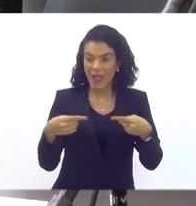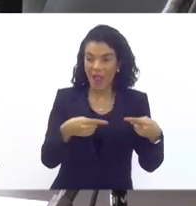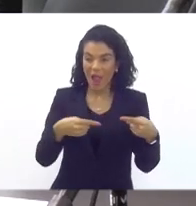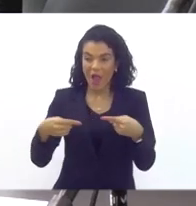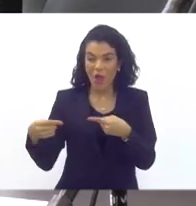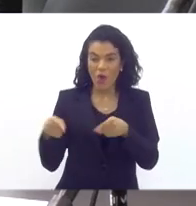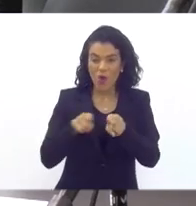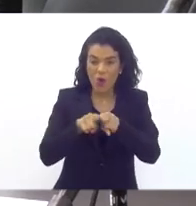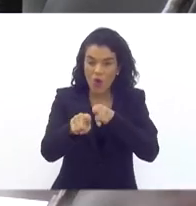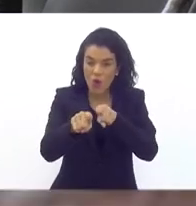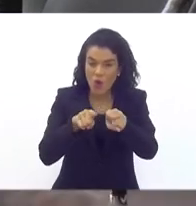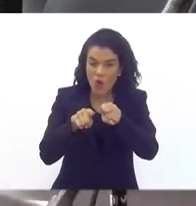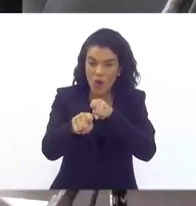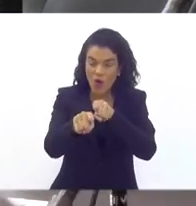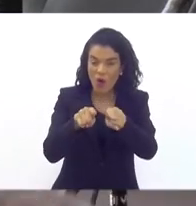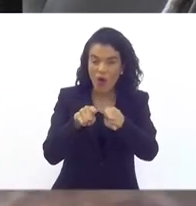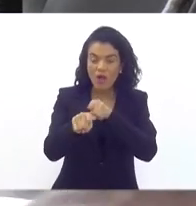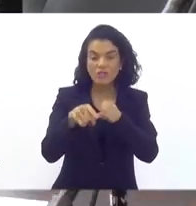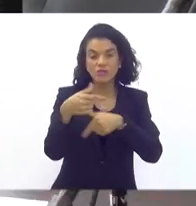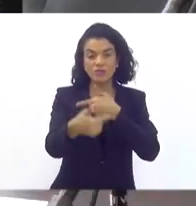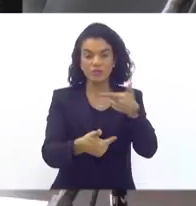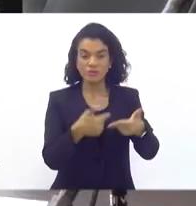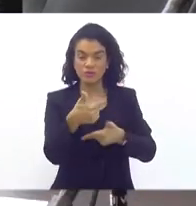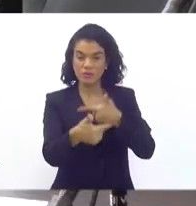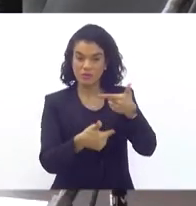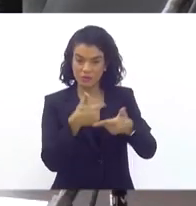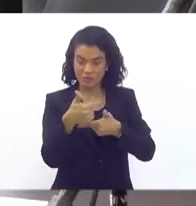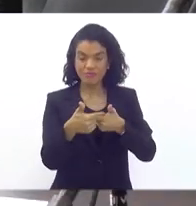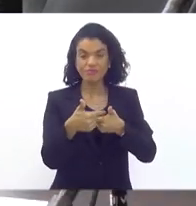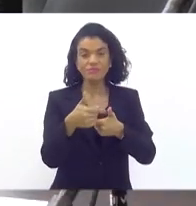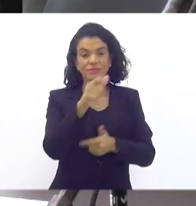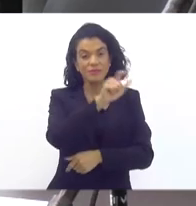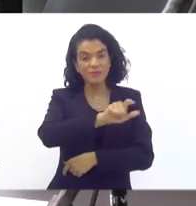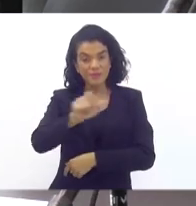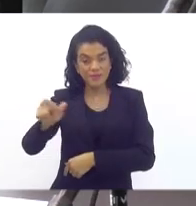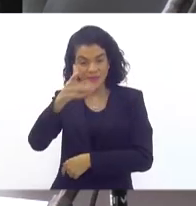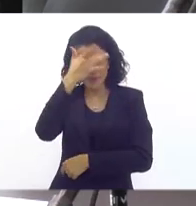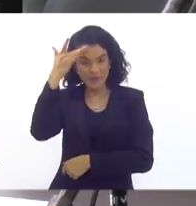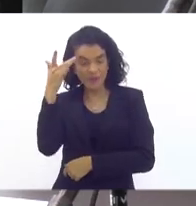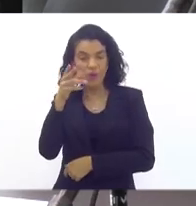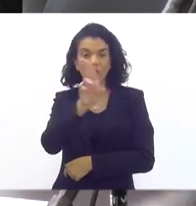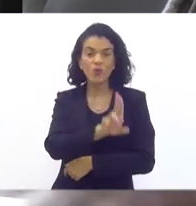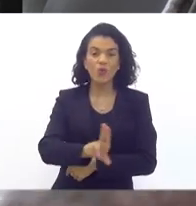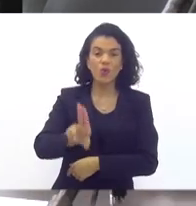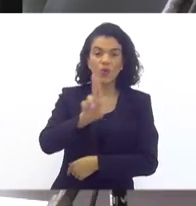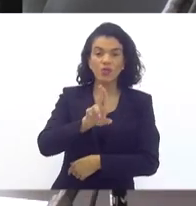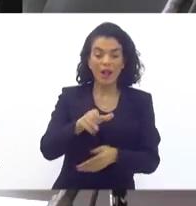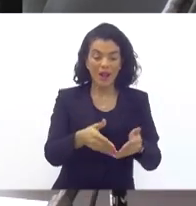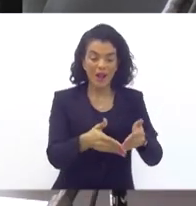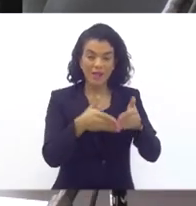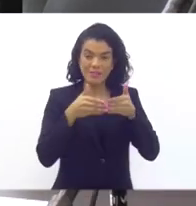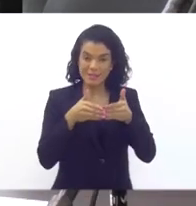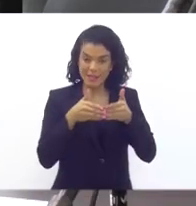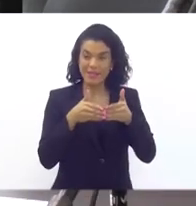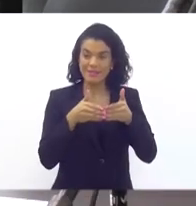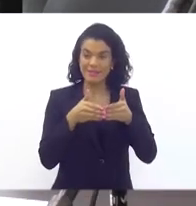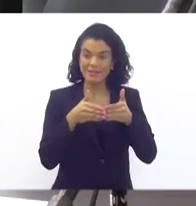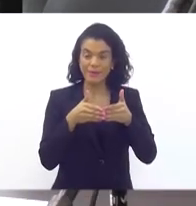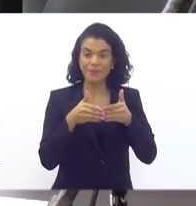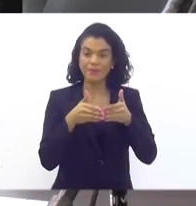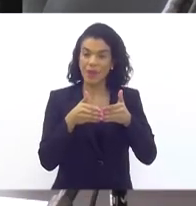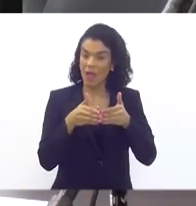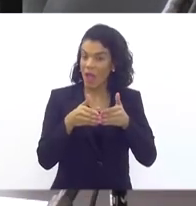do trabalho daqueles que utilizam as suas licenças através de